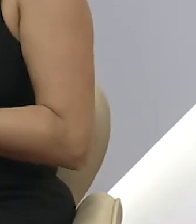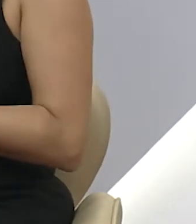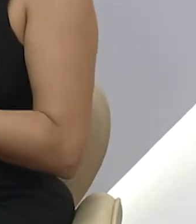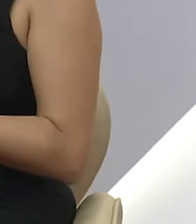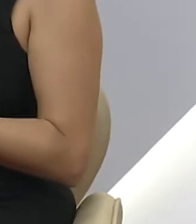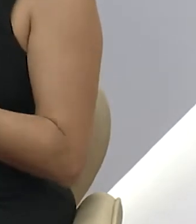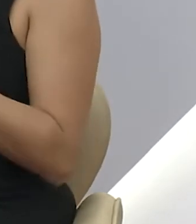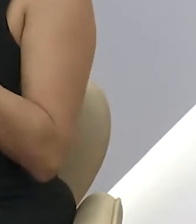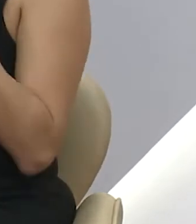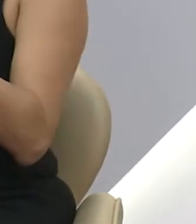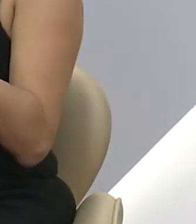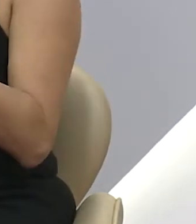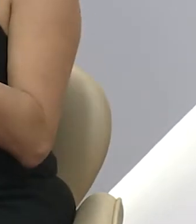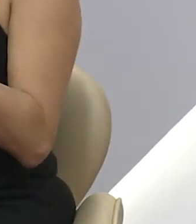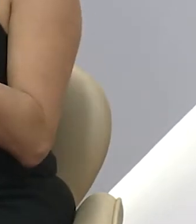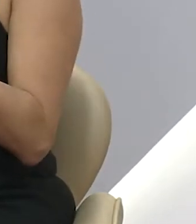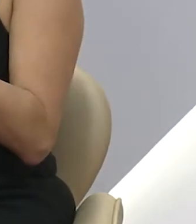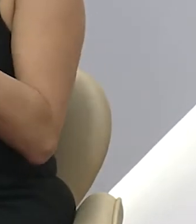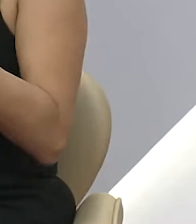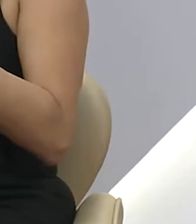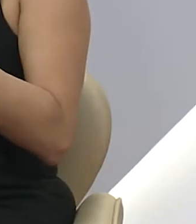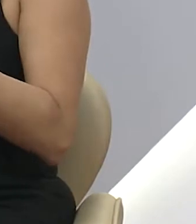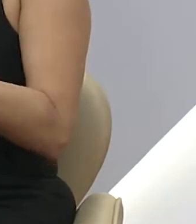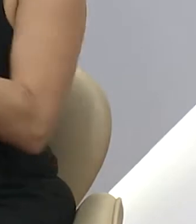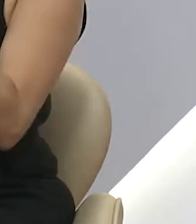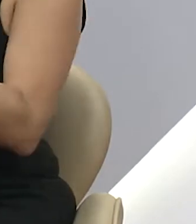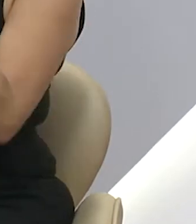hoje, nós surdos